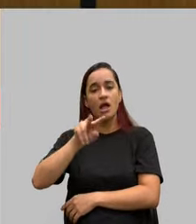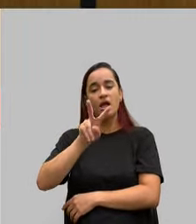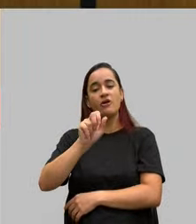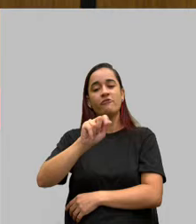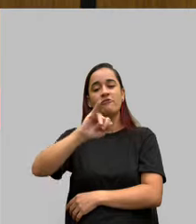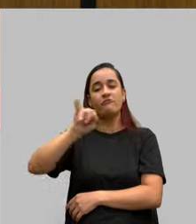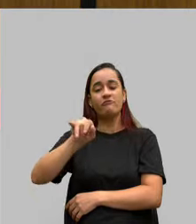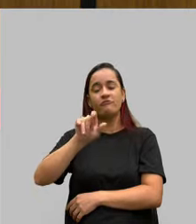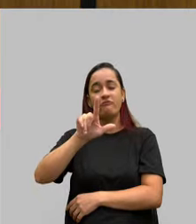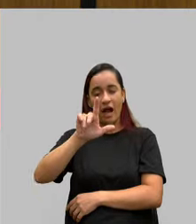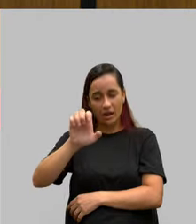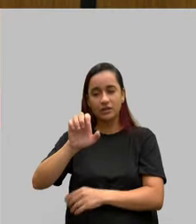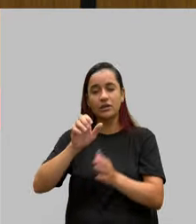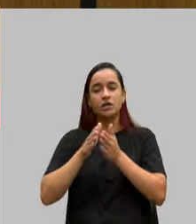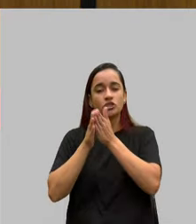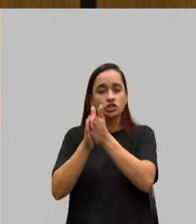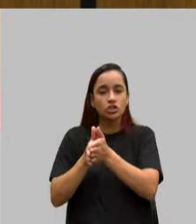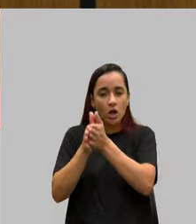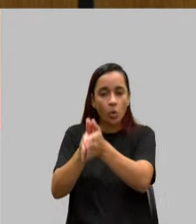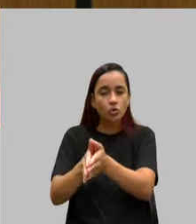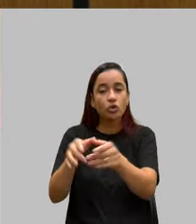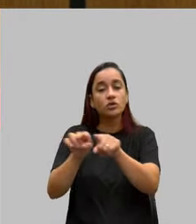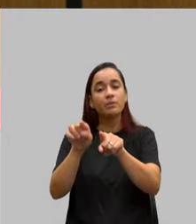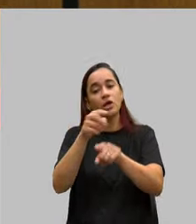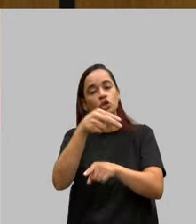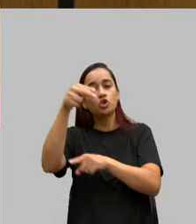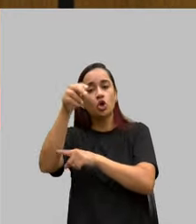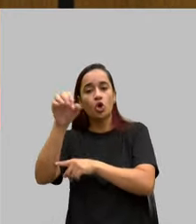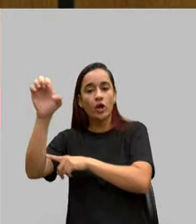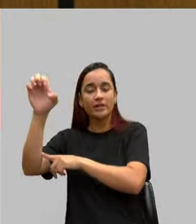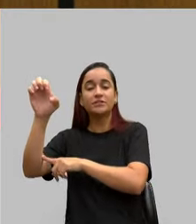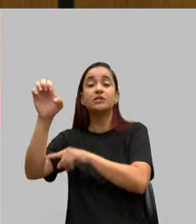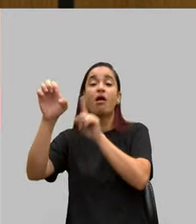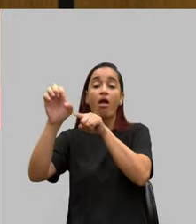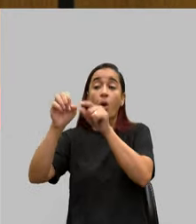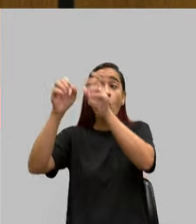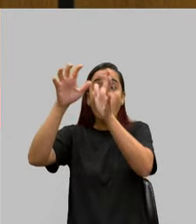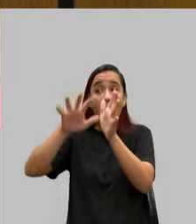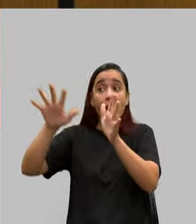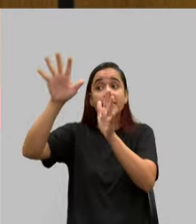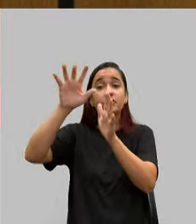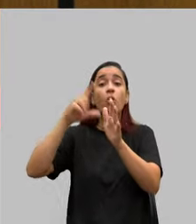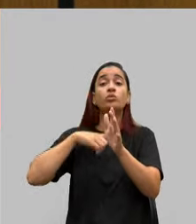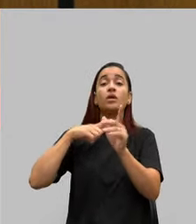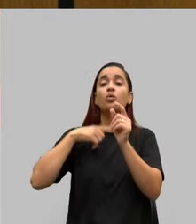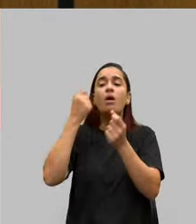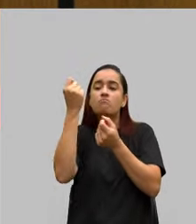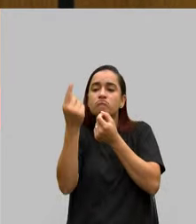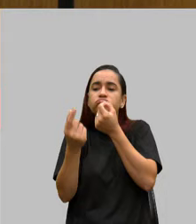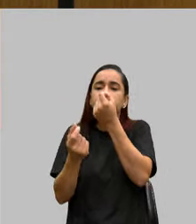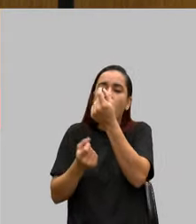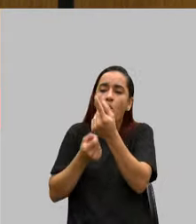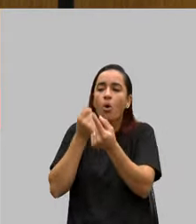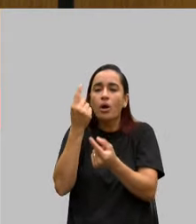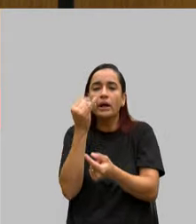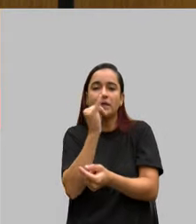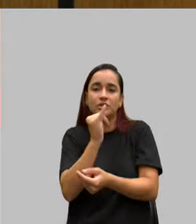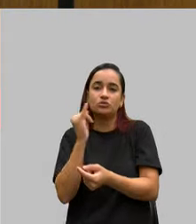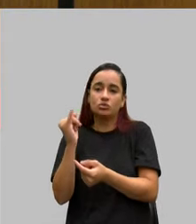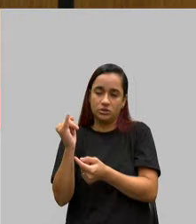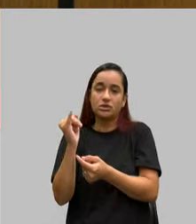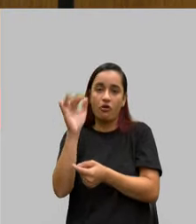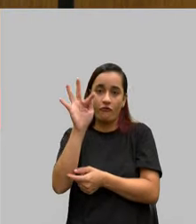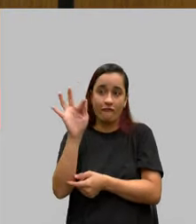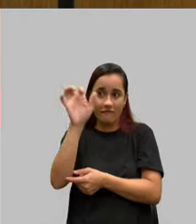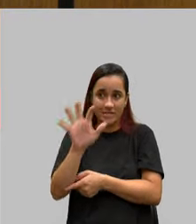Noroeste é uma região que possui uma simetria muito grande a gente tem poucas instituições federais nessa localidade e é